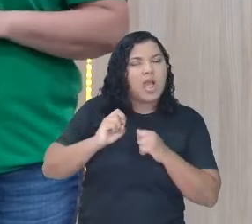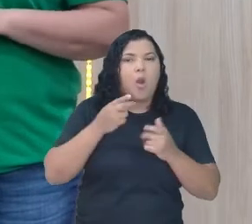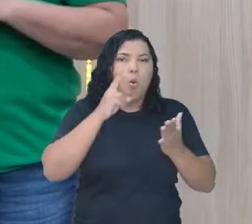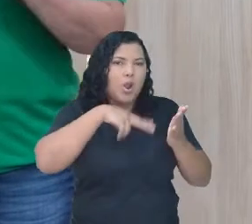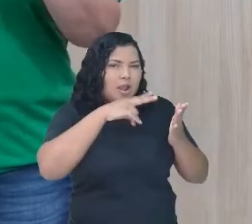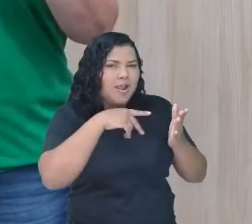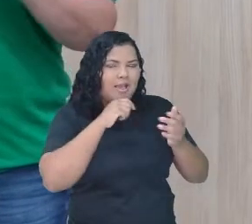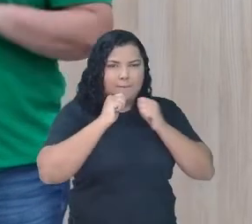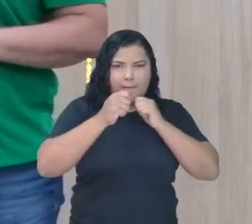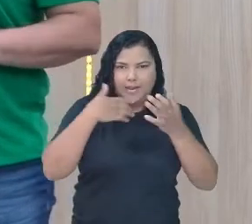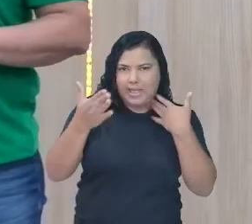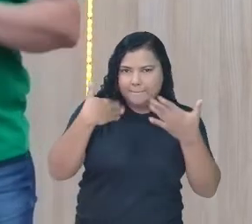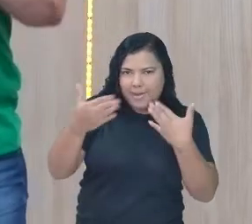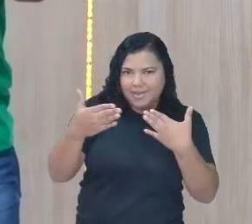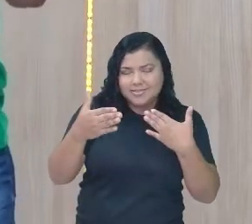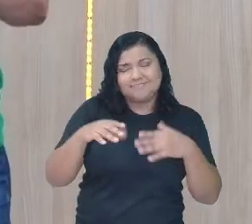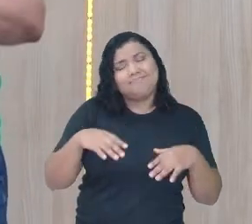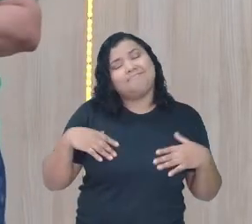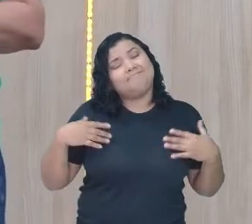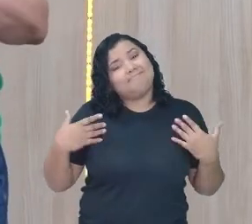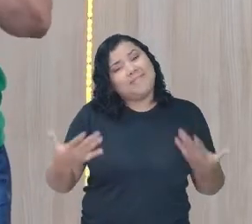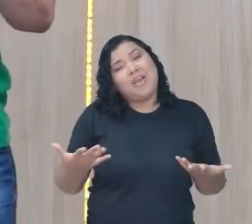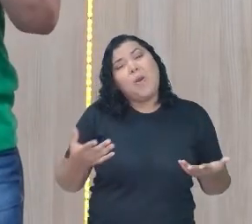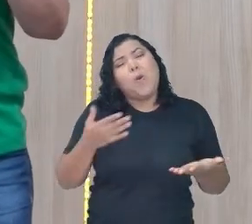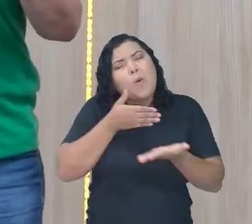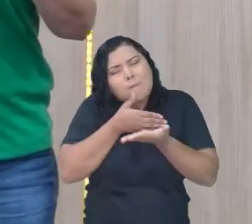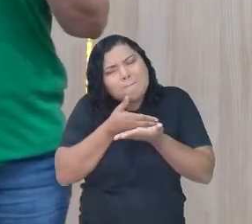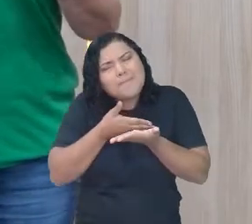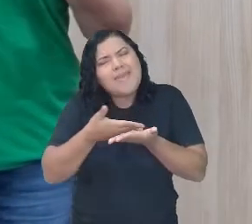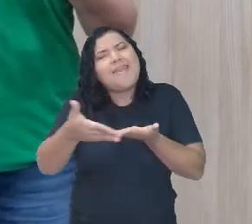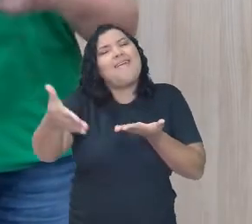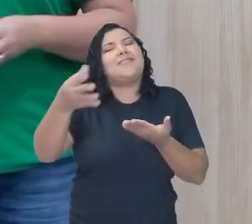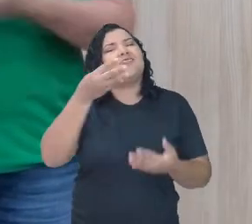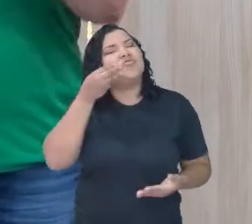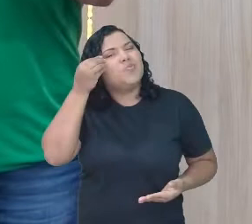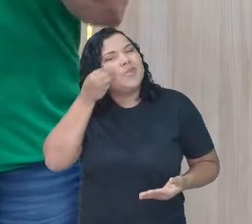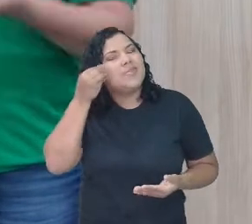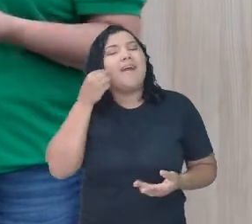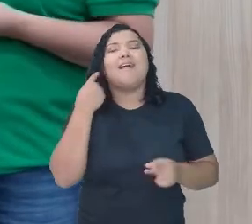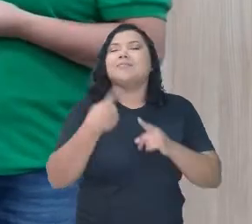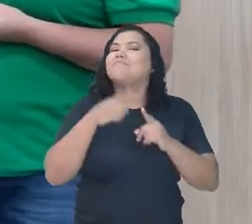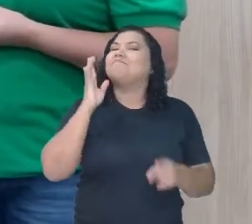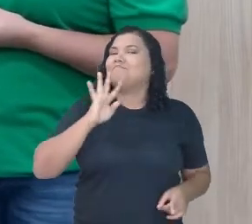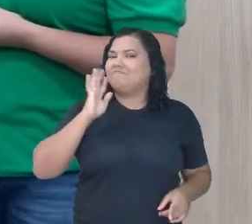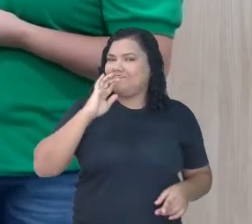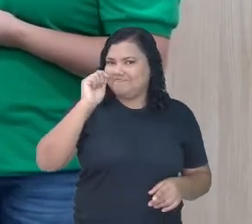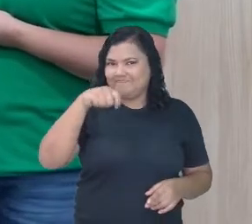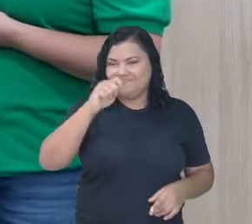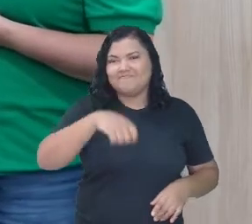Debates, começa aí a desfrutar, começar a experimentar, porque é legal.